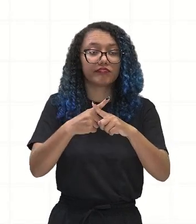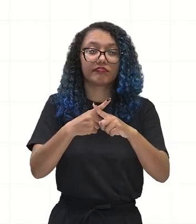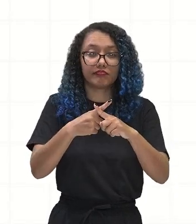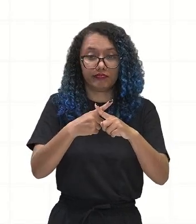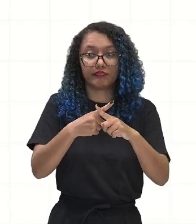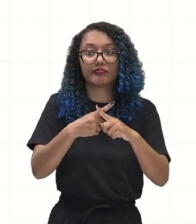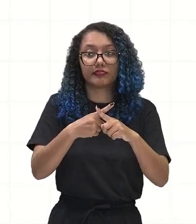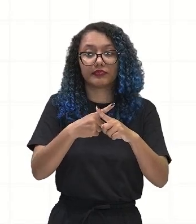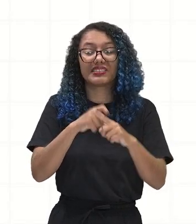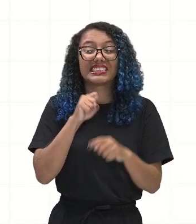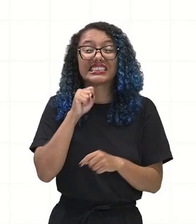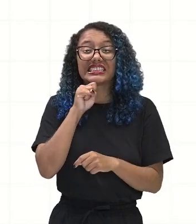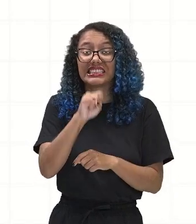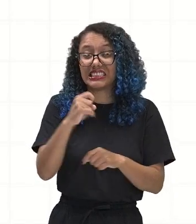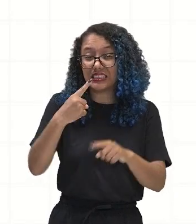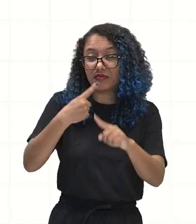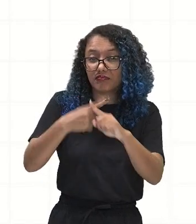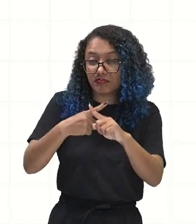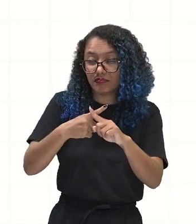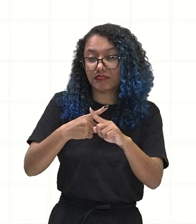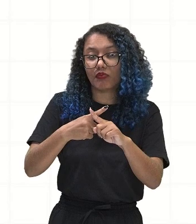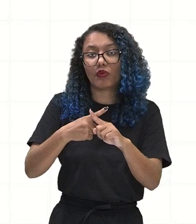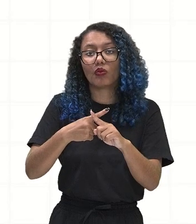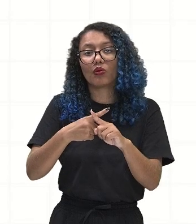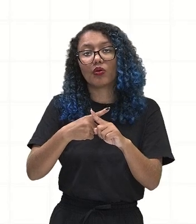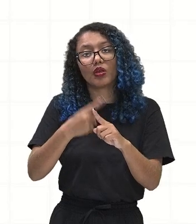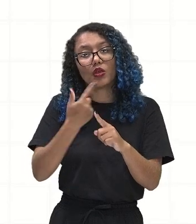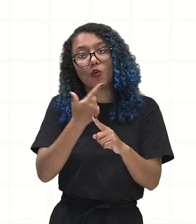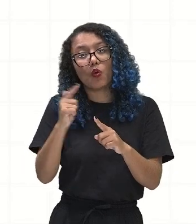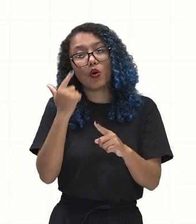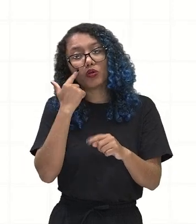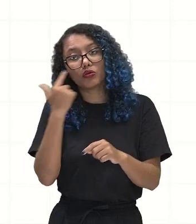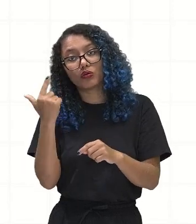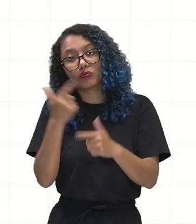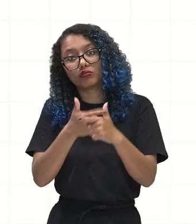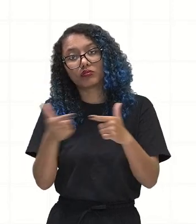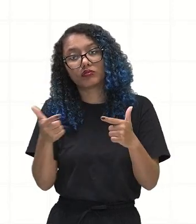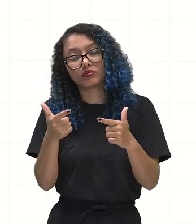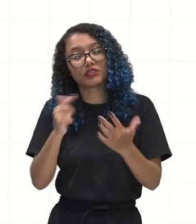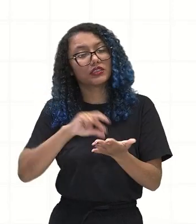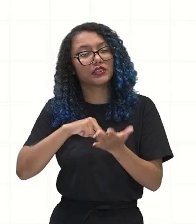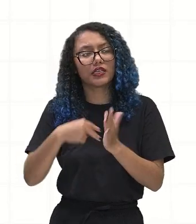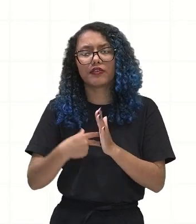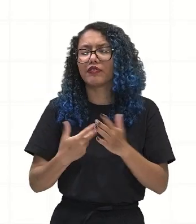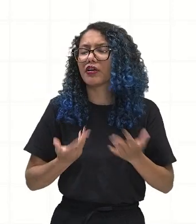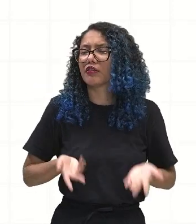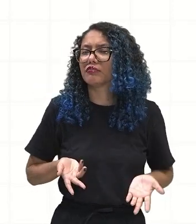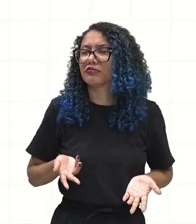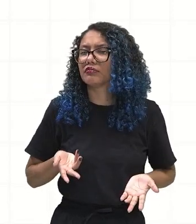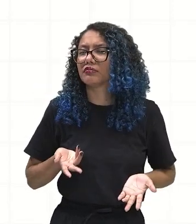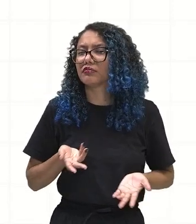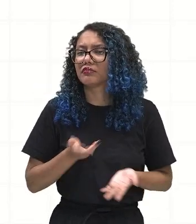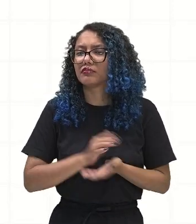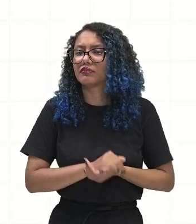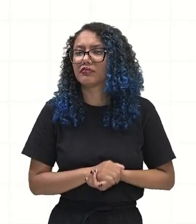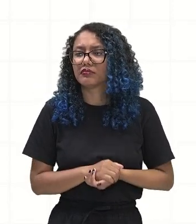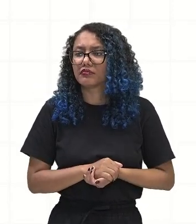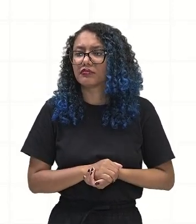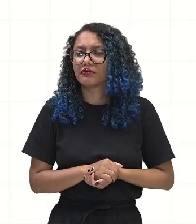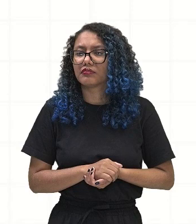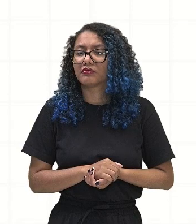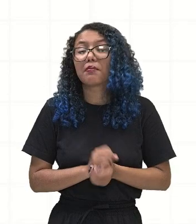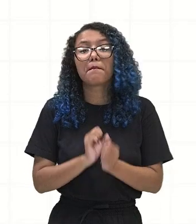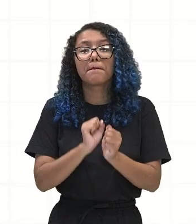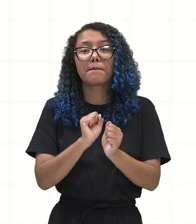se ele está multiplicando e esse aqui está dividindo, nesse caso, tá? A gente vai simplificar